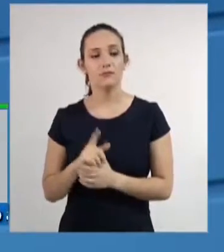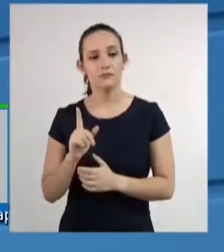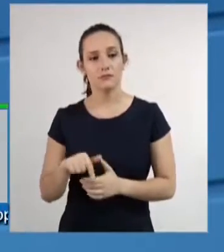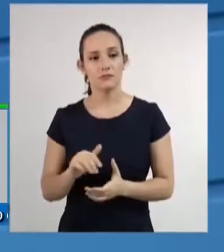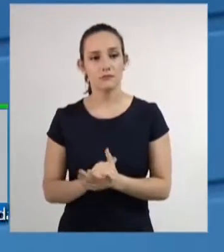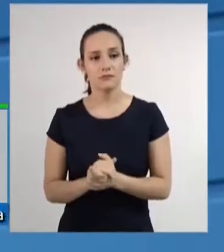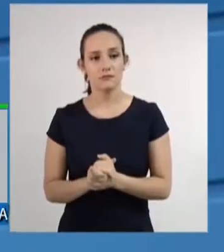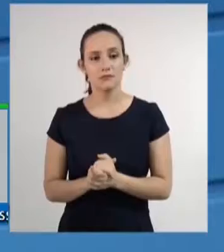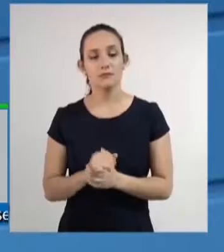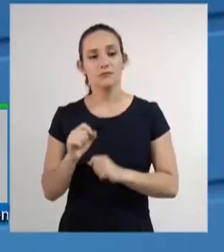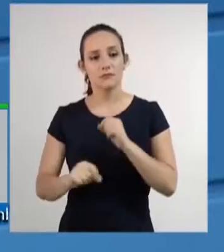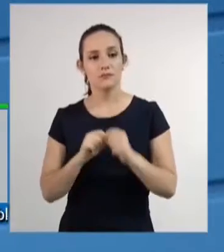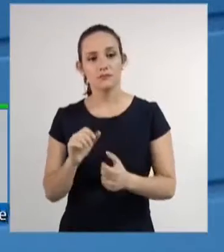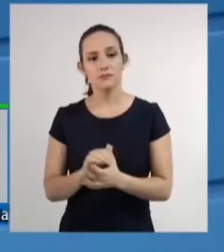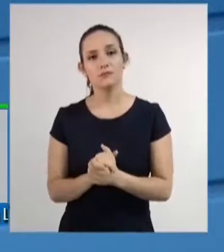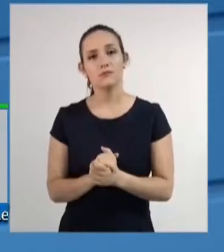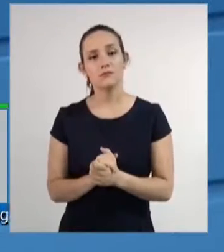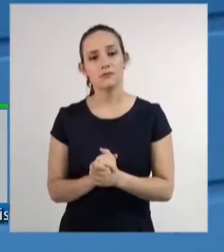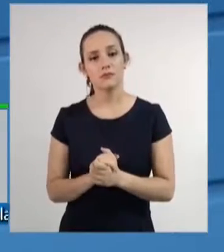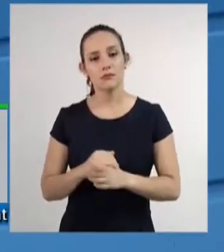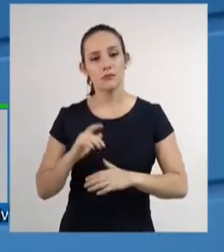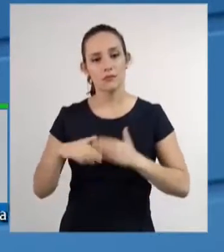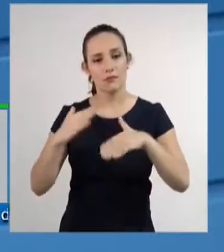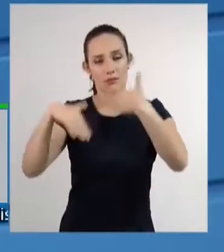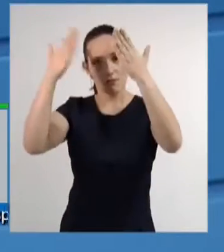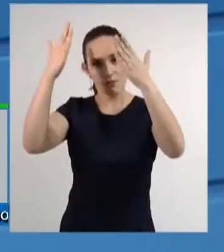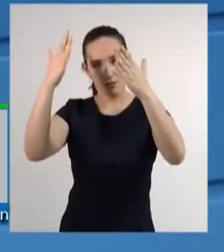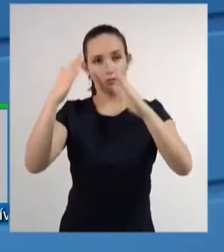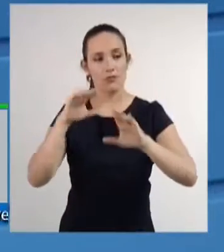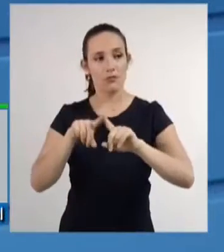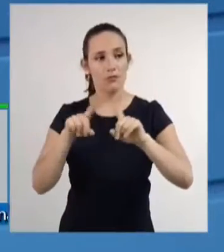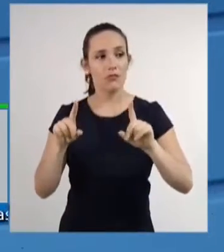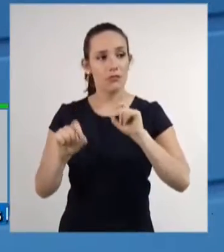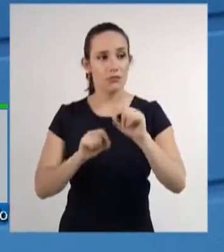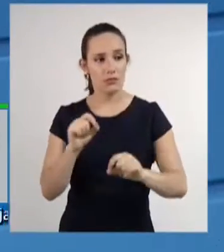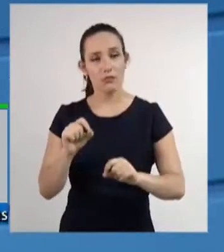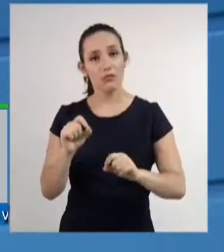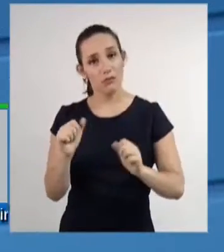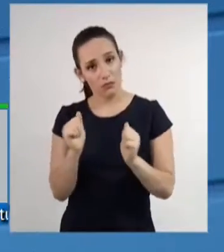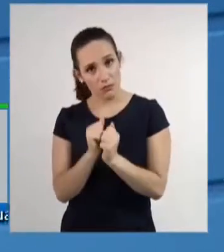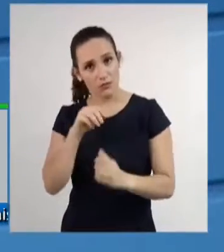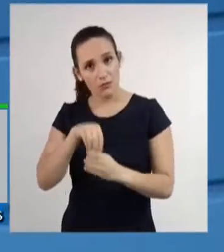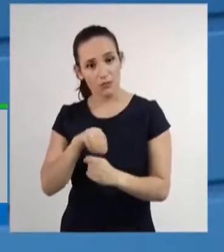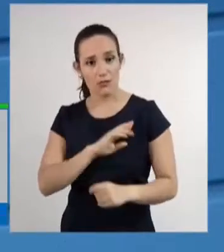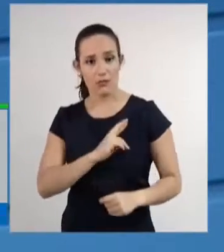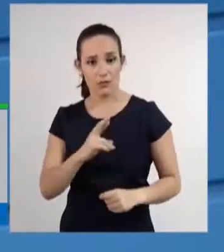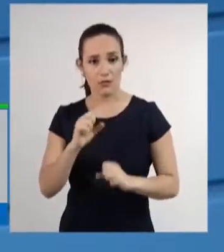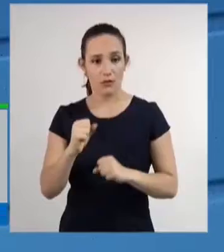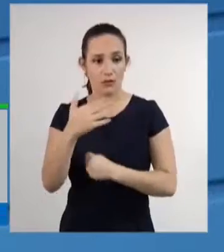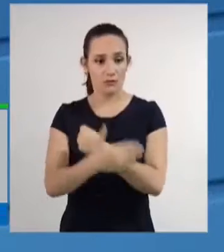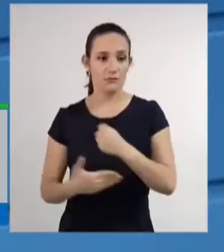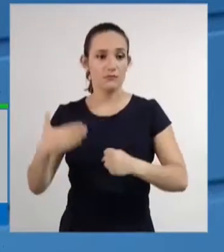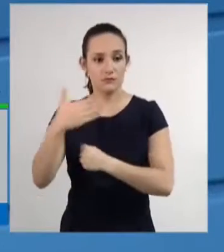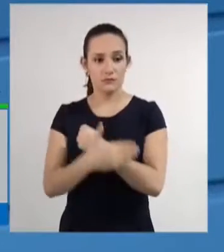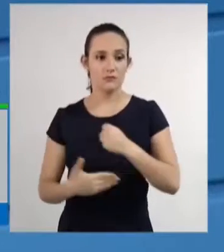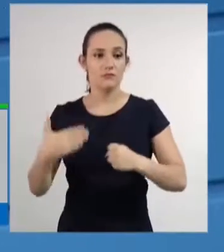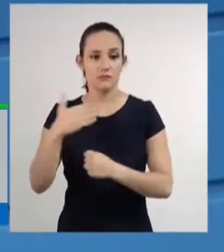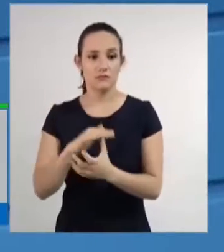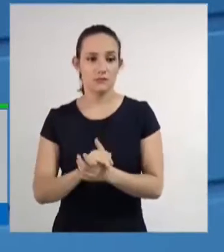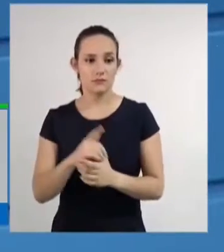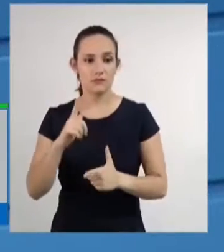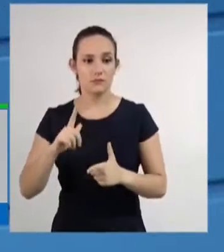adolescentes sugerem que o envolvimento religioso pode proteger contra